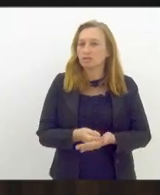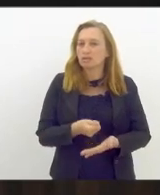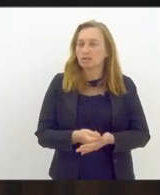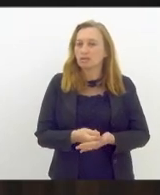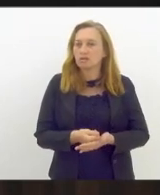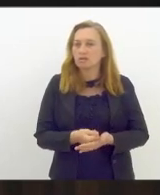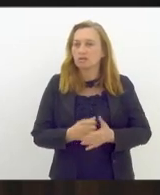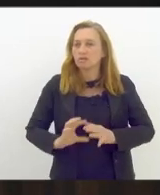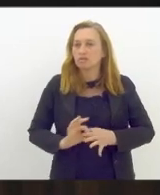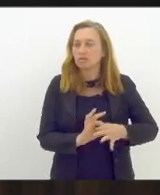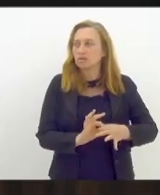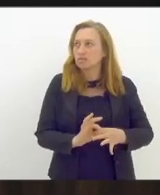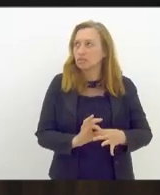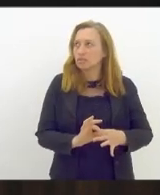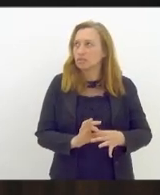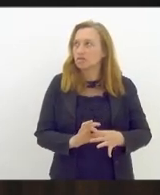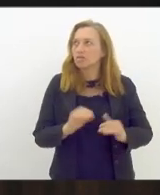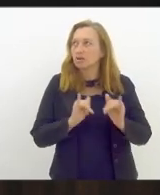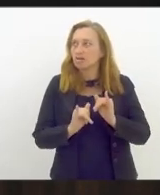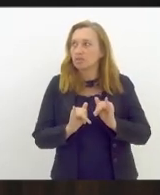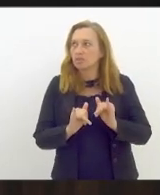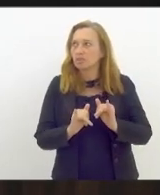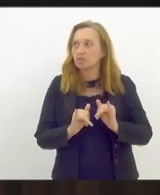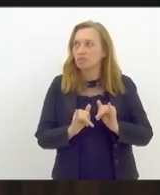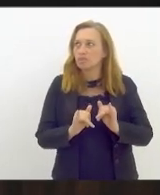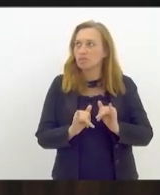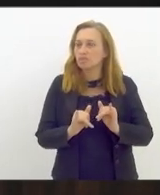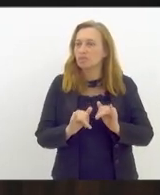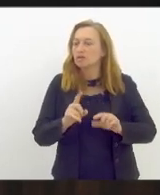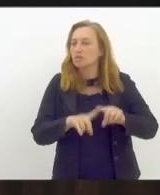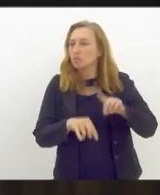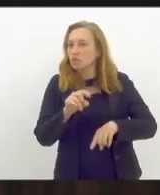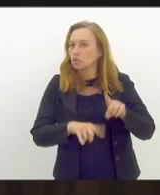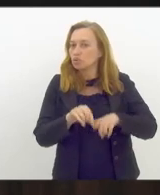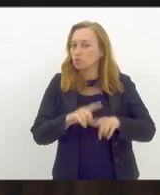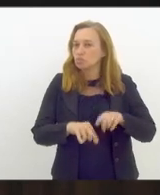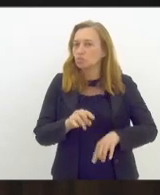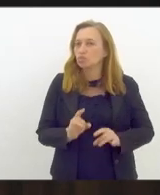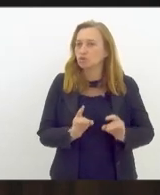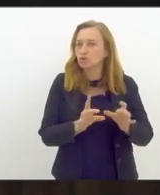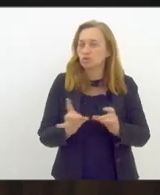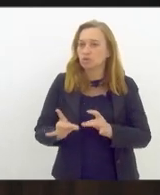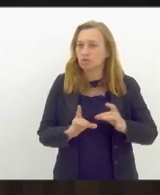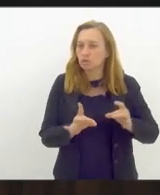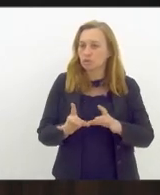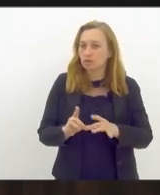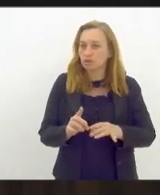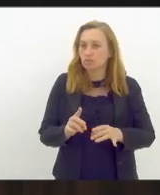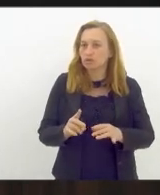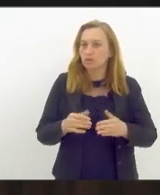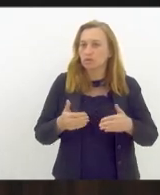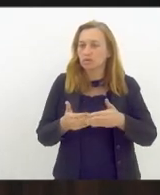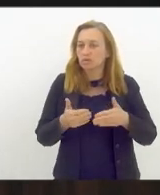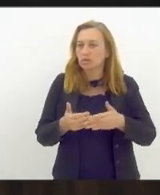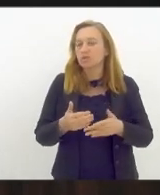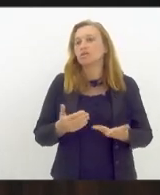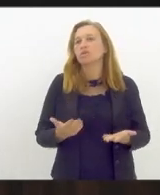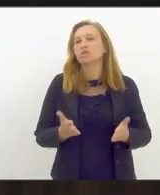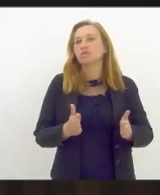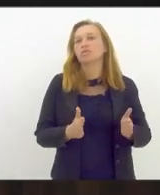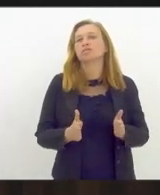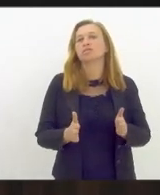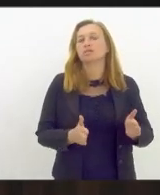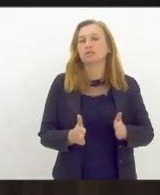de a fixação de aviso respectivo, condições, produtos e promoção por conta de avaria e aproximação do prazo de